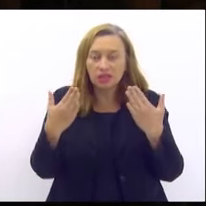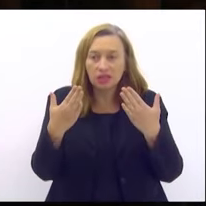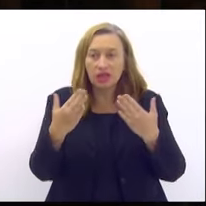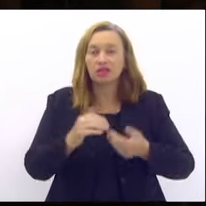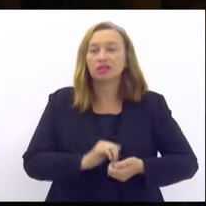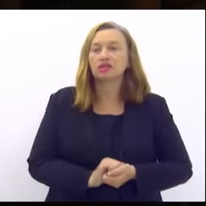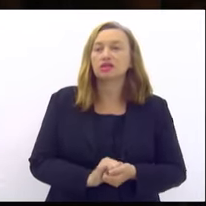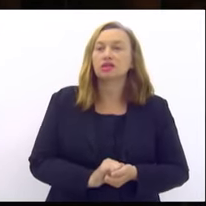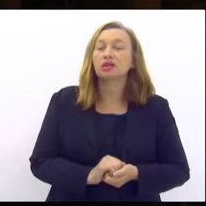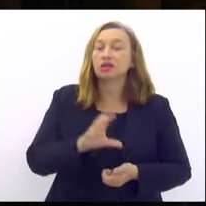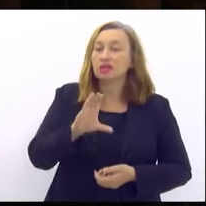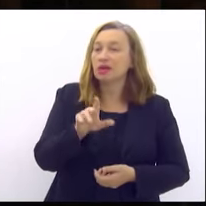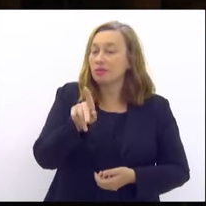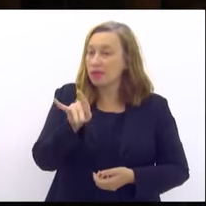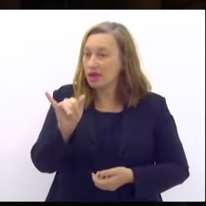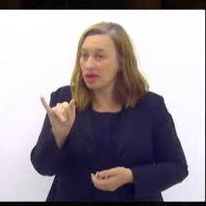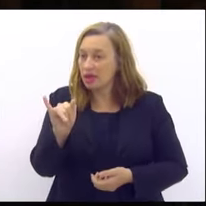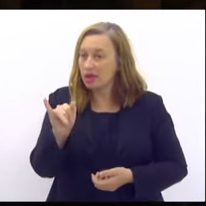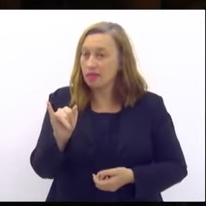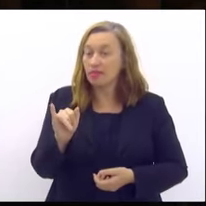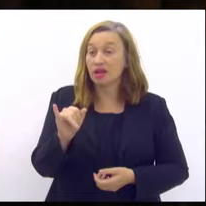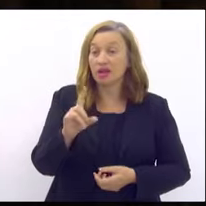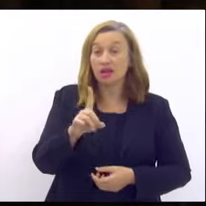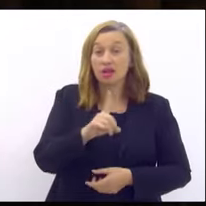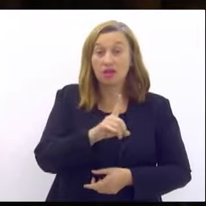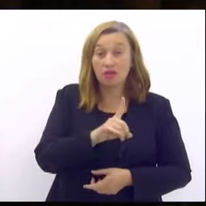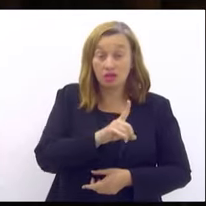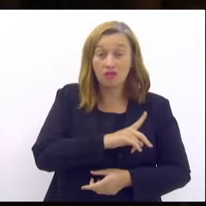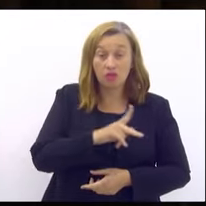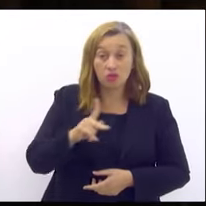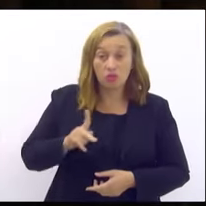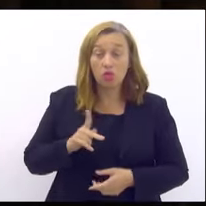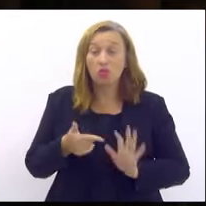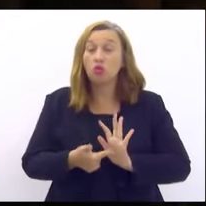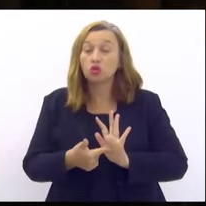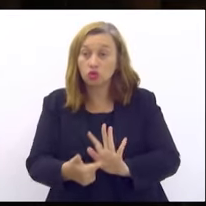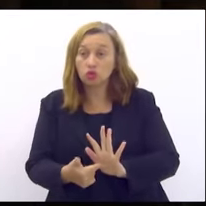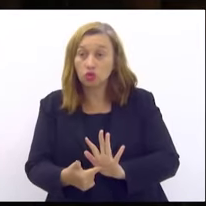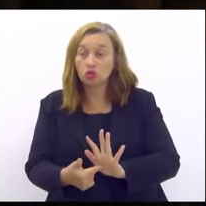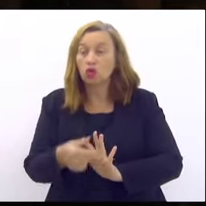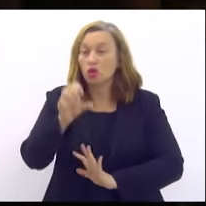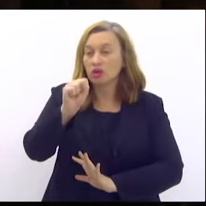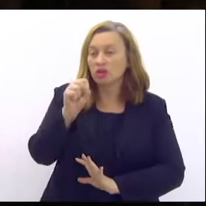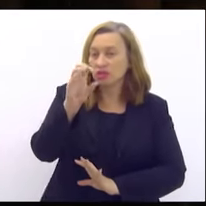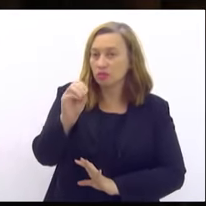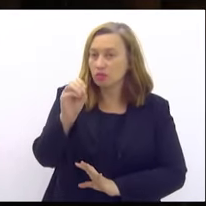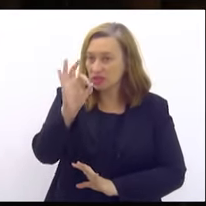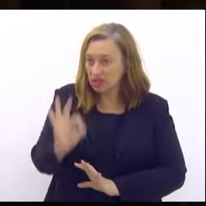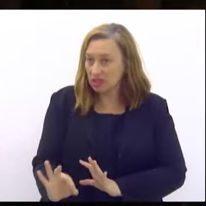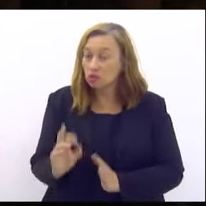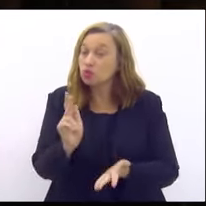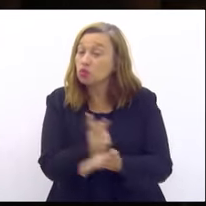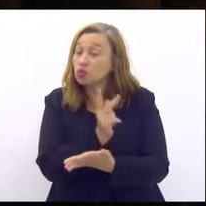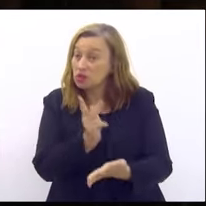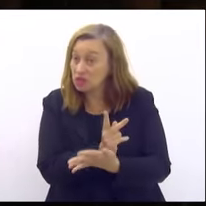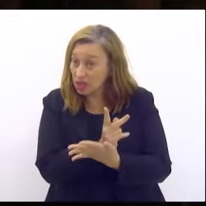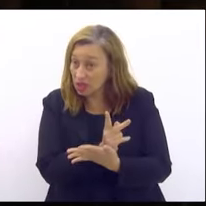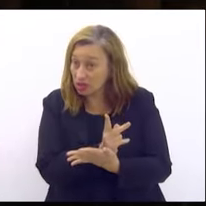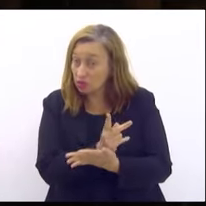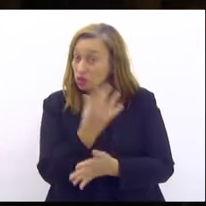âmbito da CPI pela Defensoria Pública demonstrou que 80% dos casos de equívocos nos